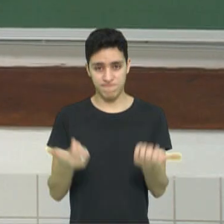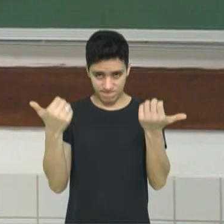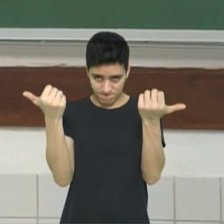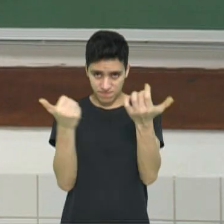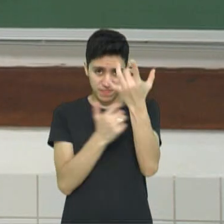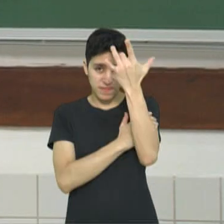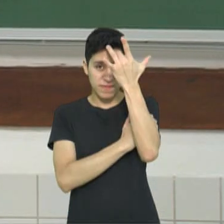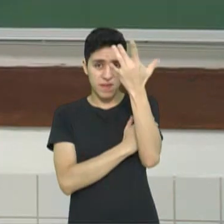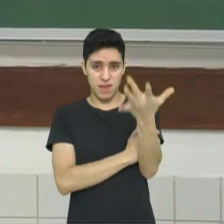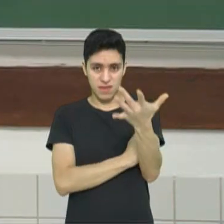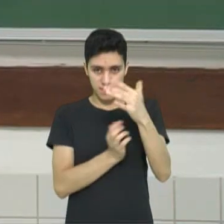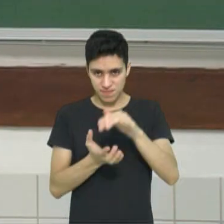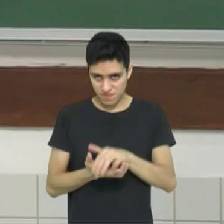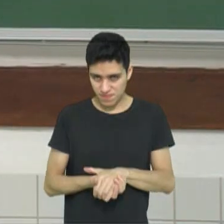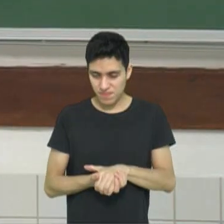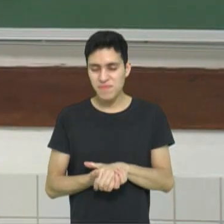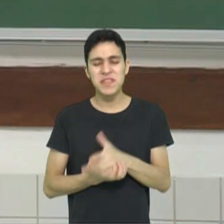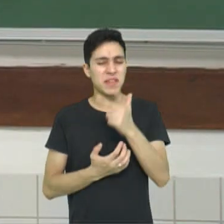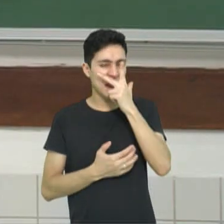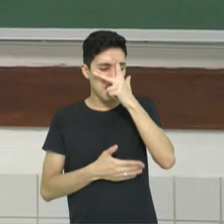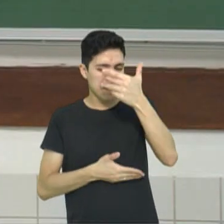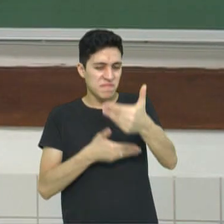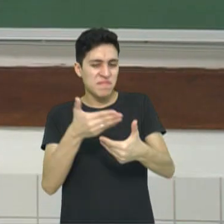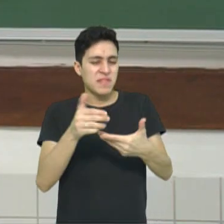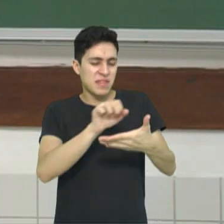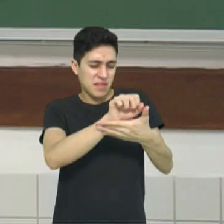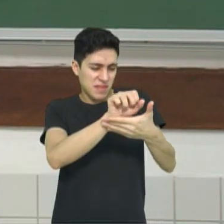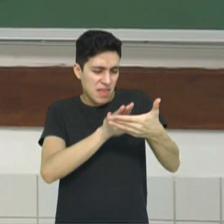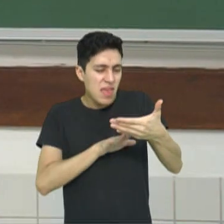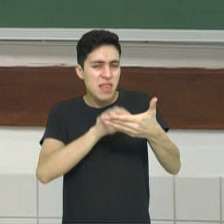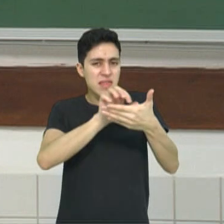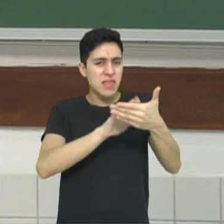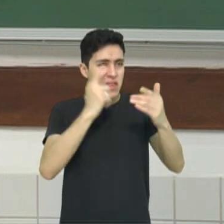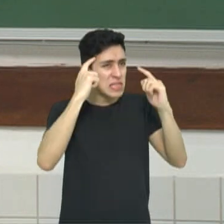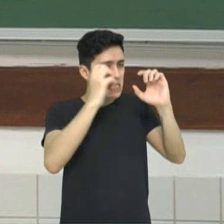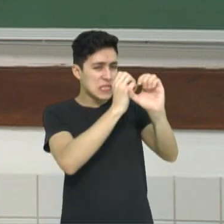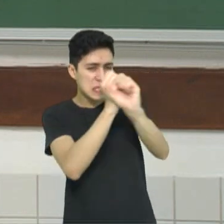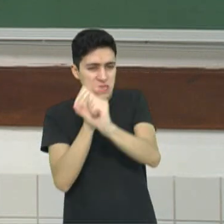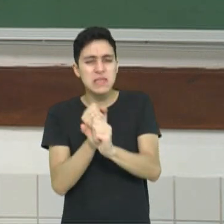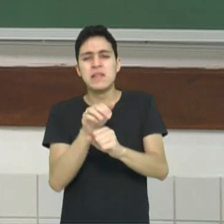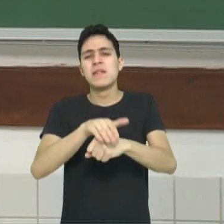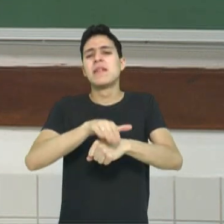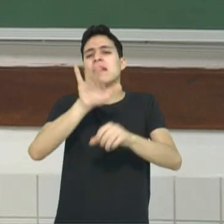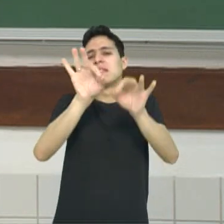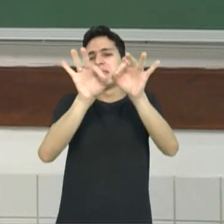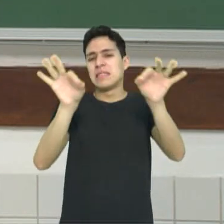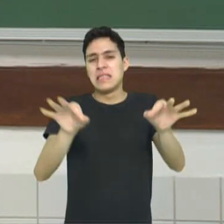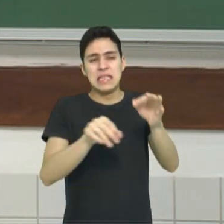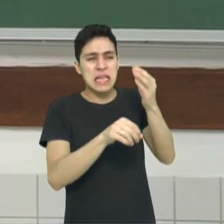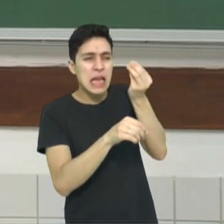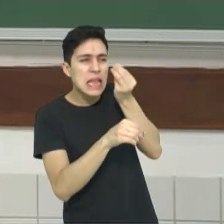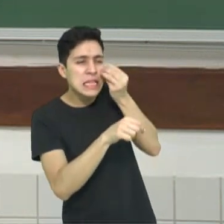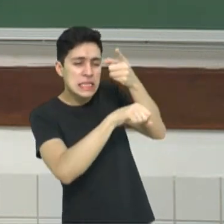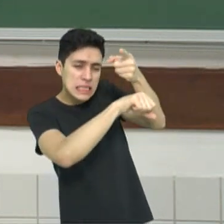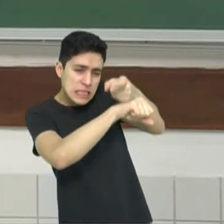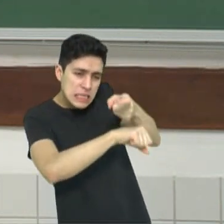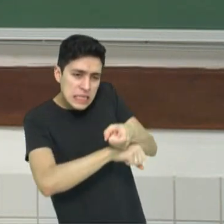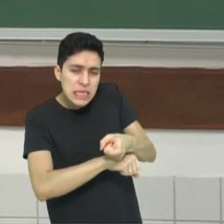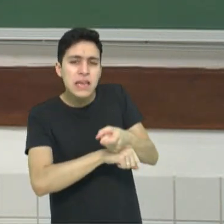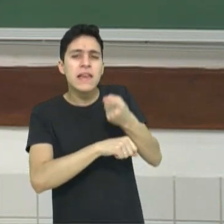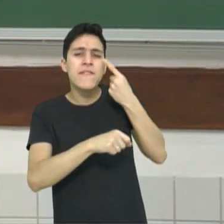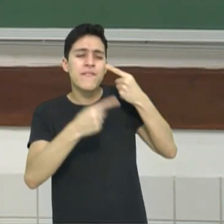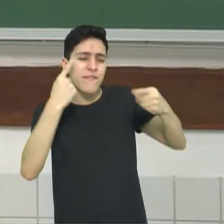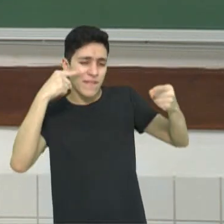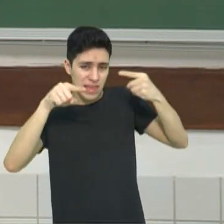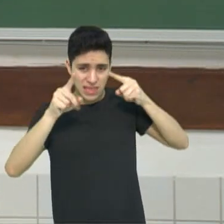Ficou fácil, né, gente? Eu acho que conforme a gente vai fazendo os exercícios, vai ficando bem mais simples de você determinar, de resolver, de você verificar que é